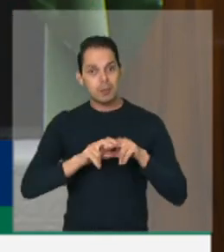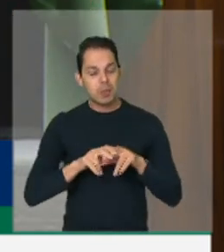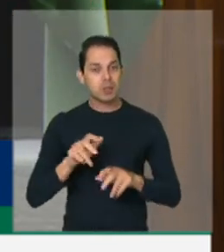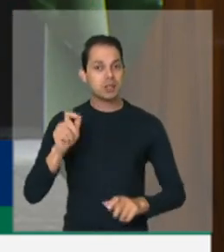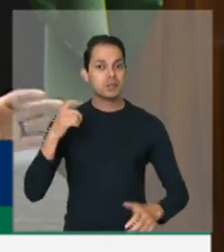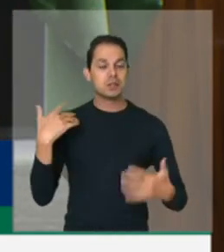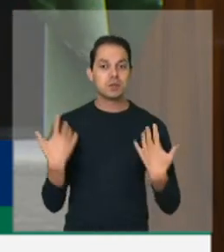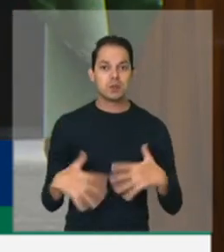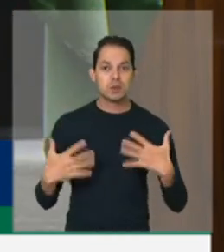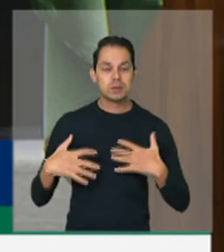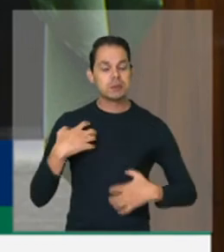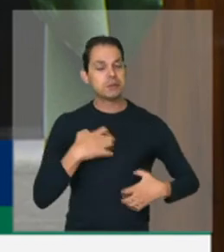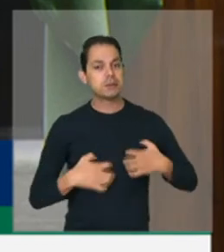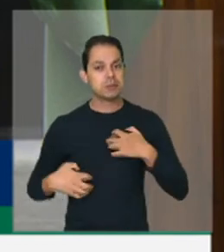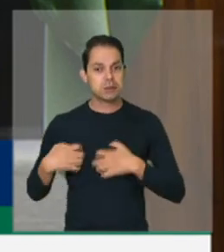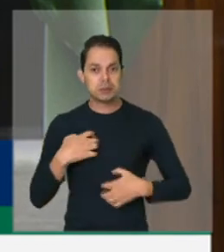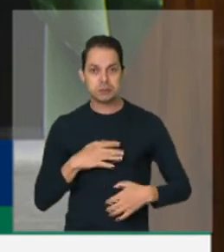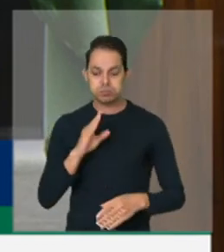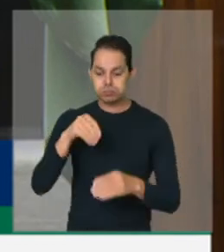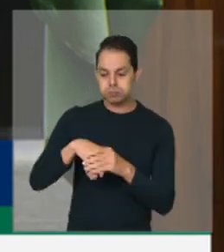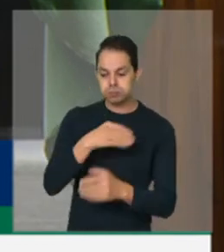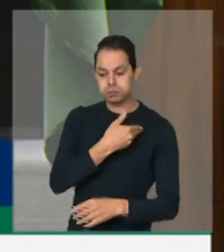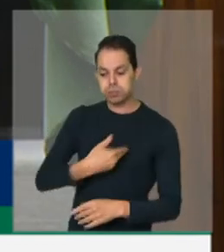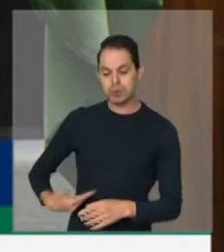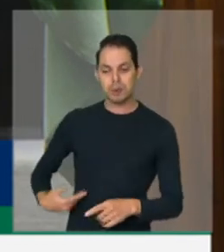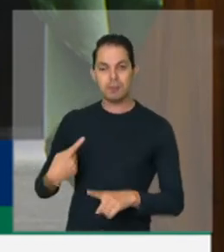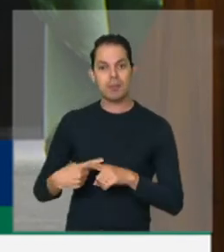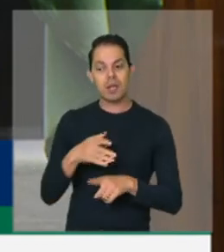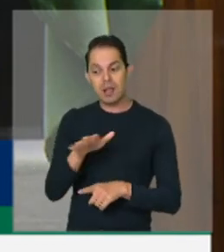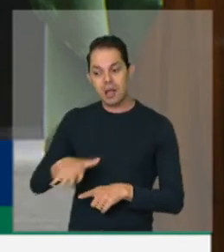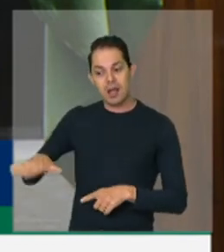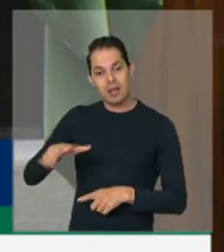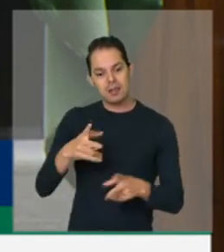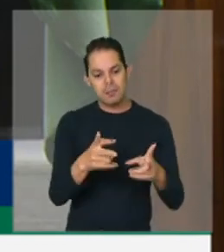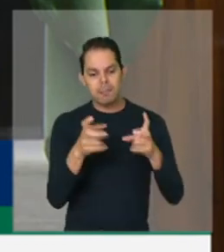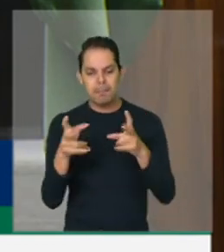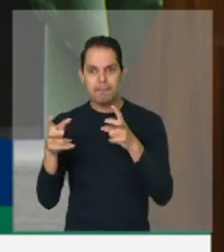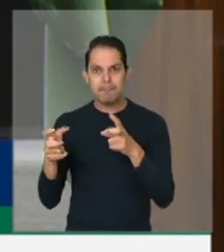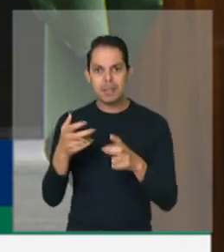graça fortemente dentro do governo, porque percebem que este governo